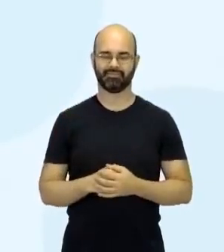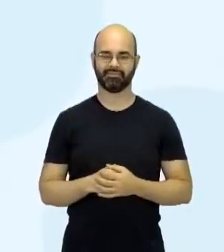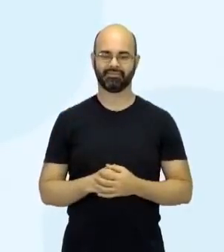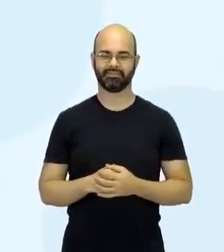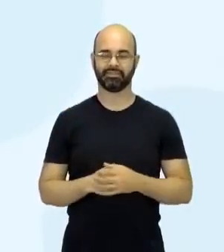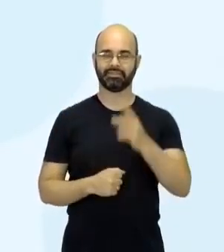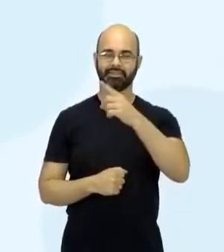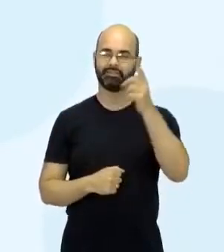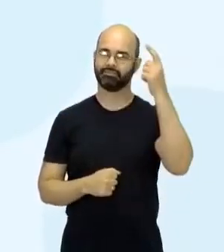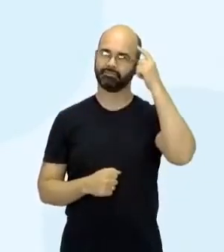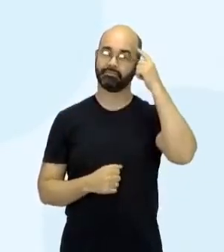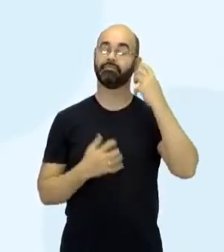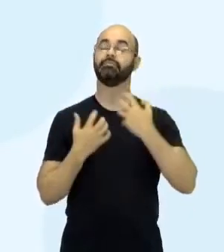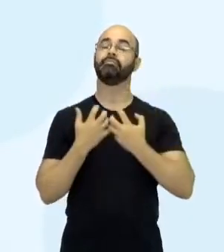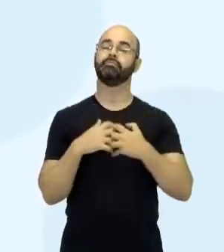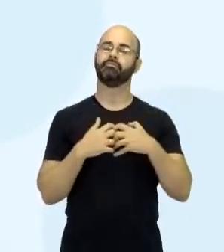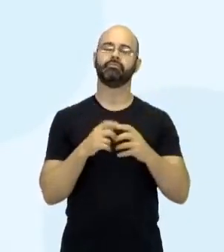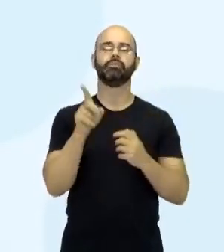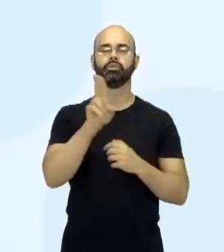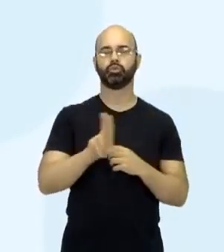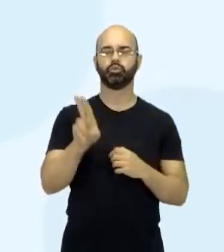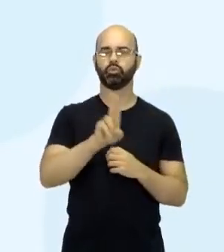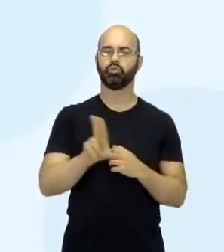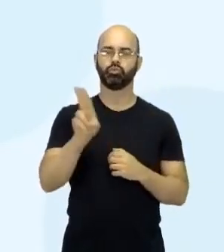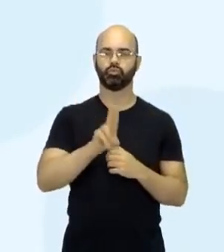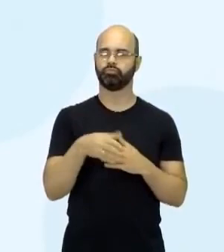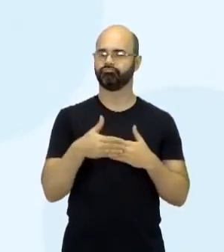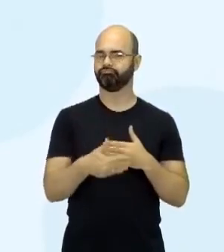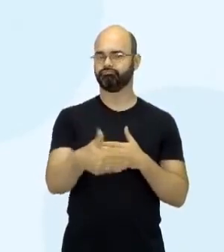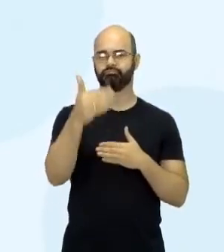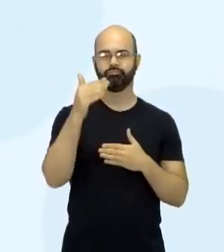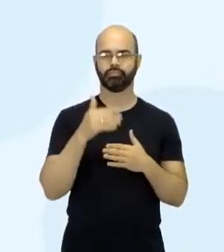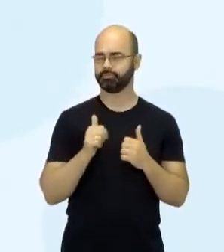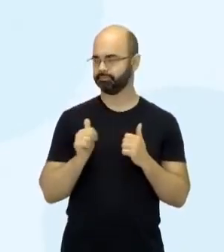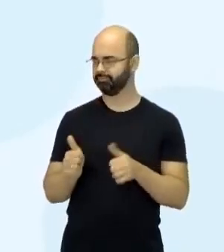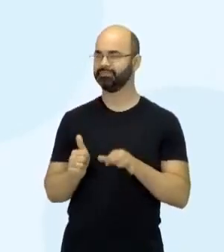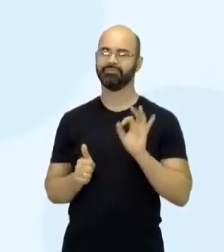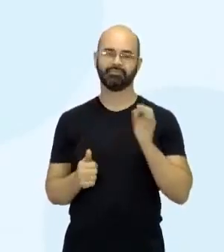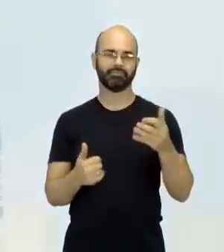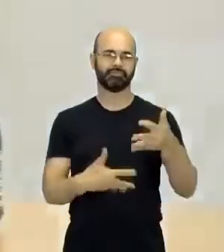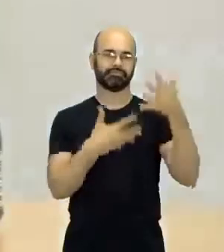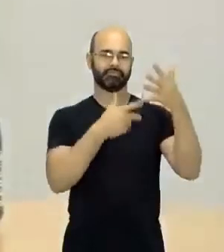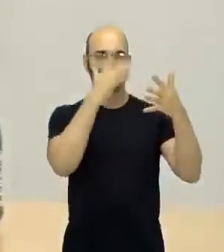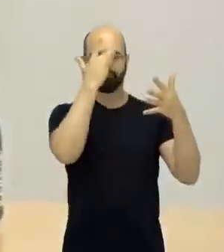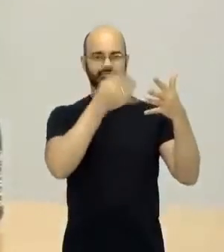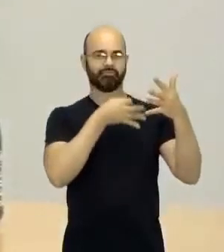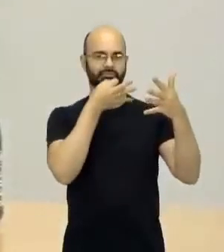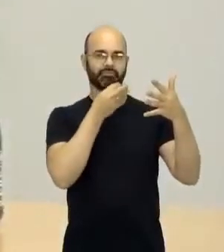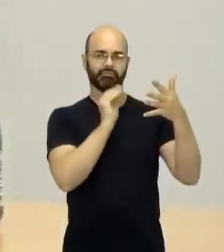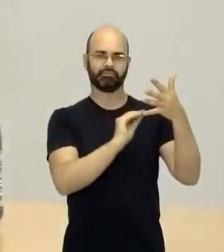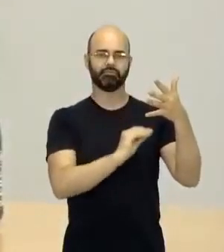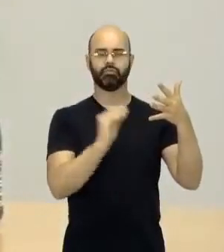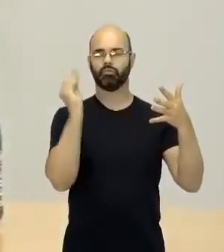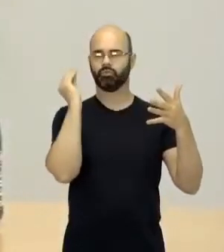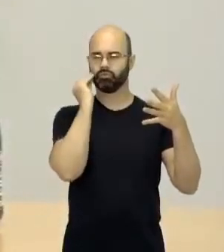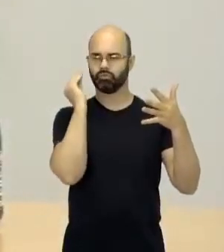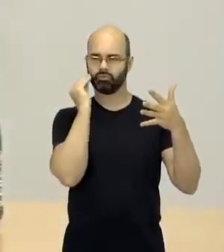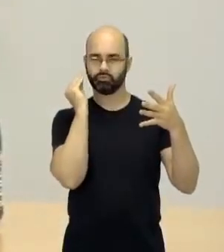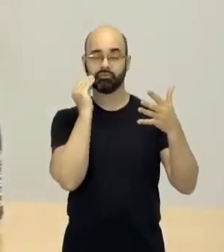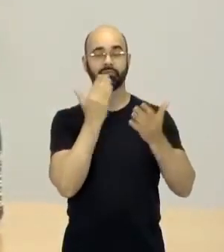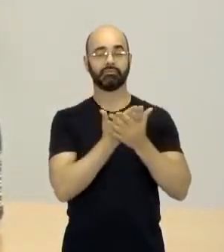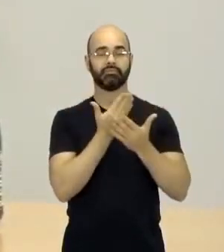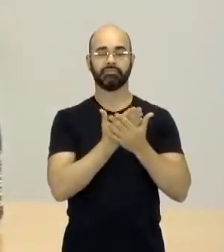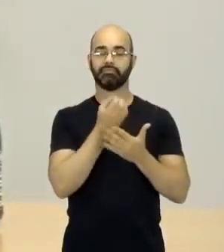vocês podem utilizar bastante. Beleza, Vivi? Certo, o pessoal está comentando aqui, o pessoal está mandando um beijo, está falando que a aula está